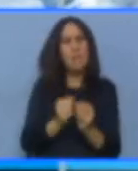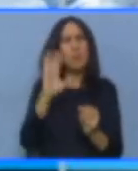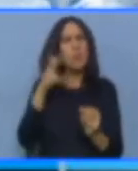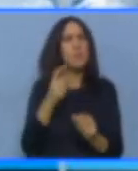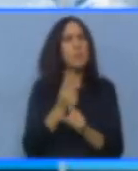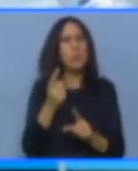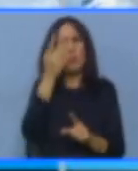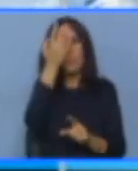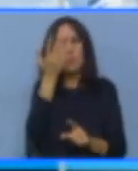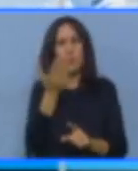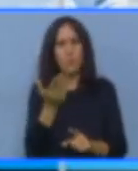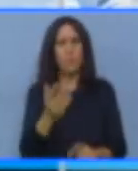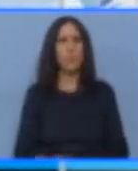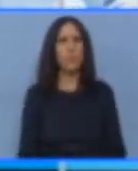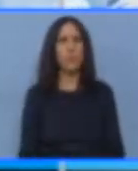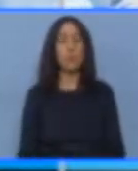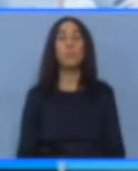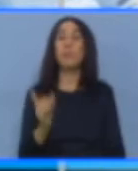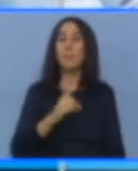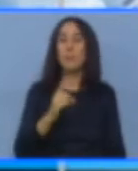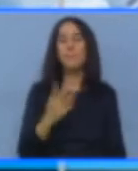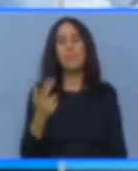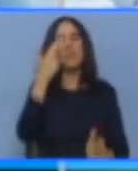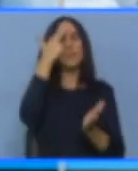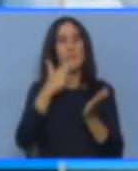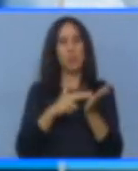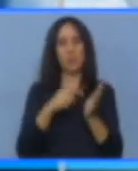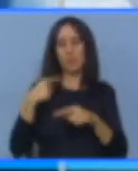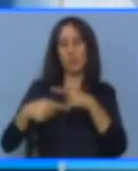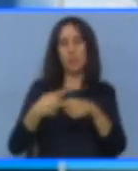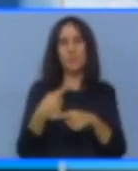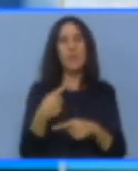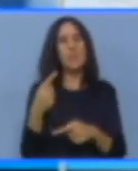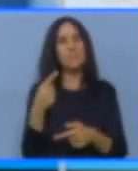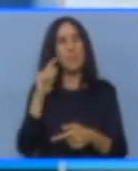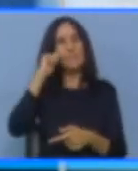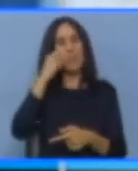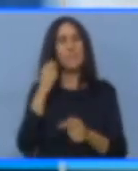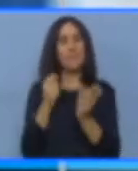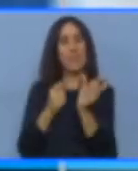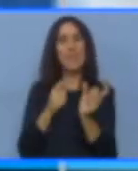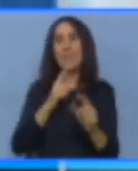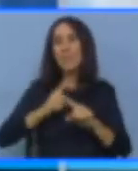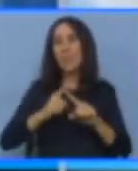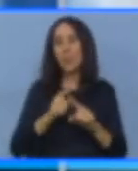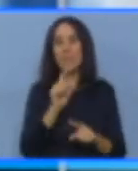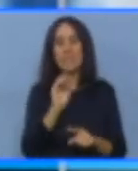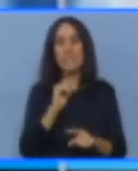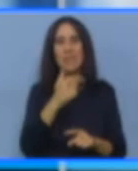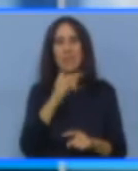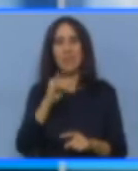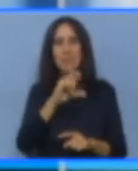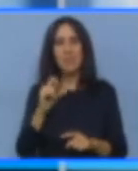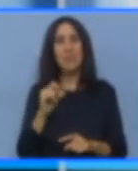vezes, historicamente, o estigma, repare que a palavra estigma vem do grego staizen. Staizen era a marca que se punha nos